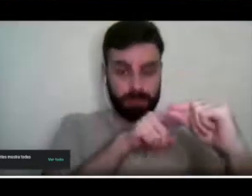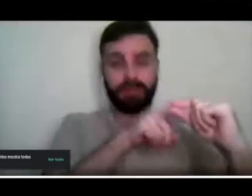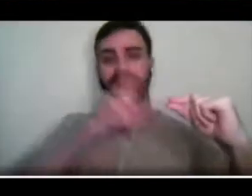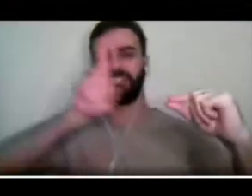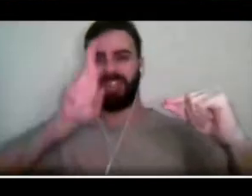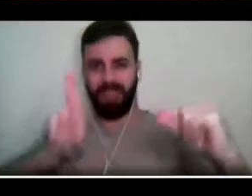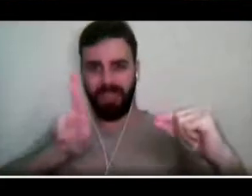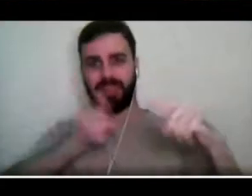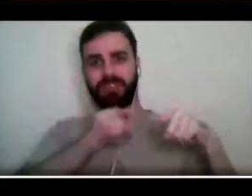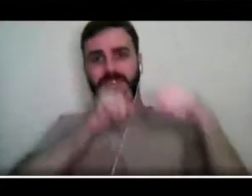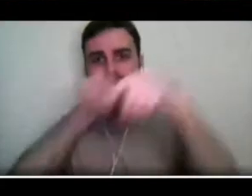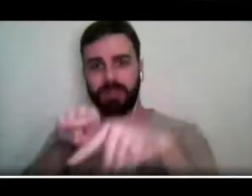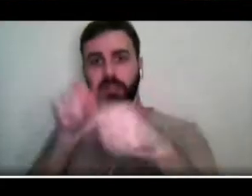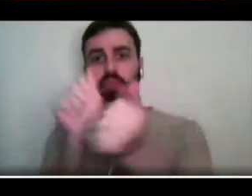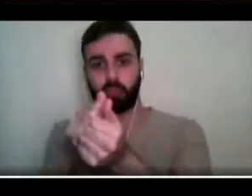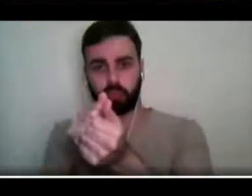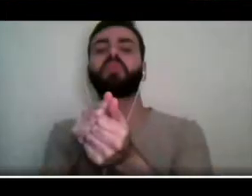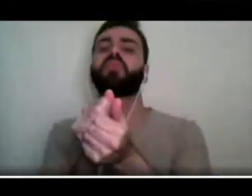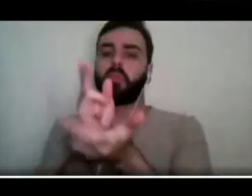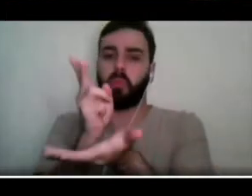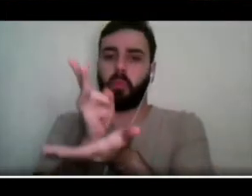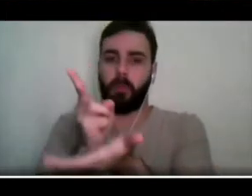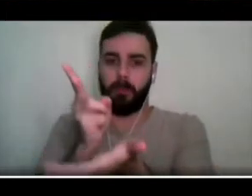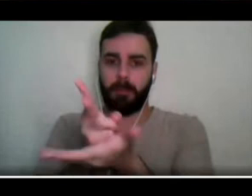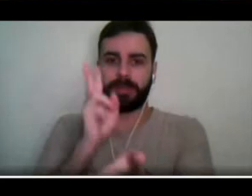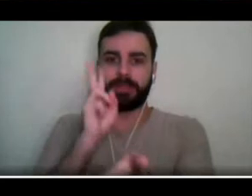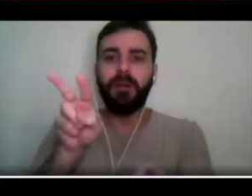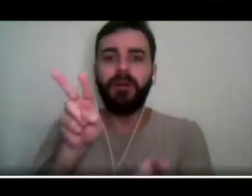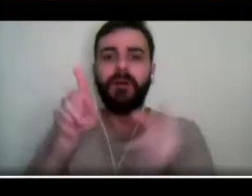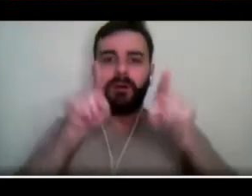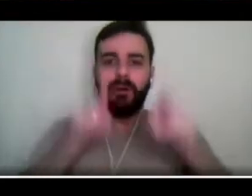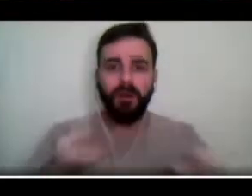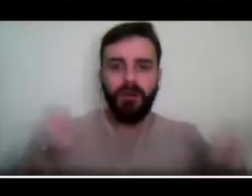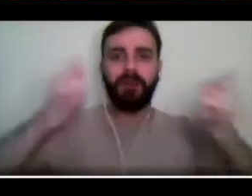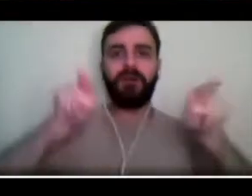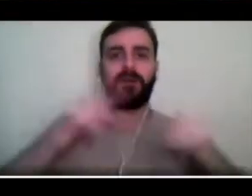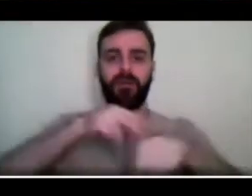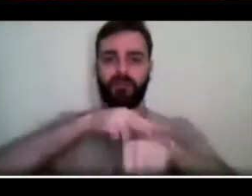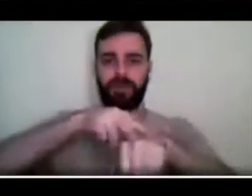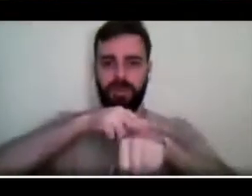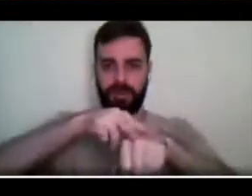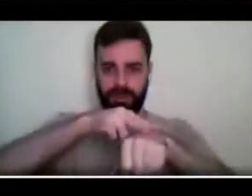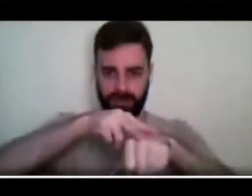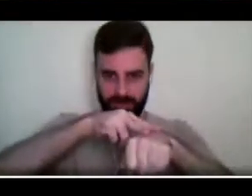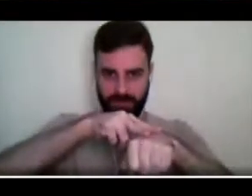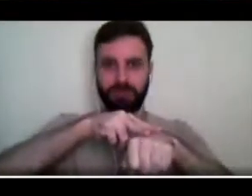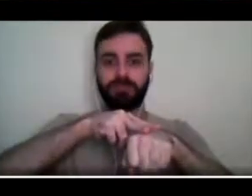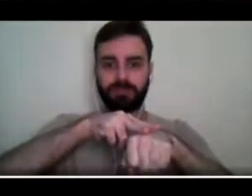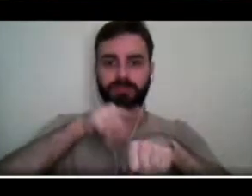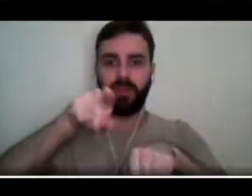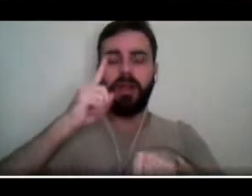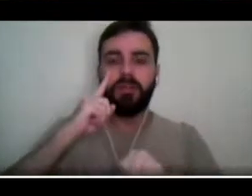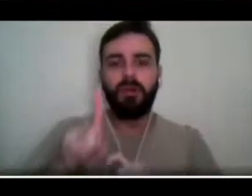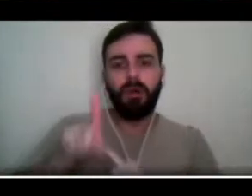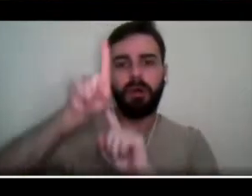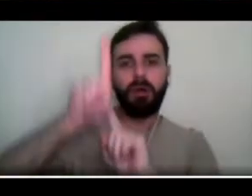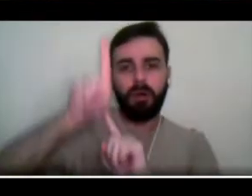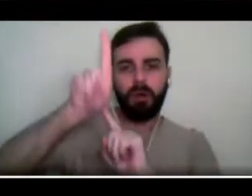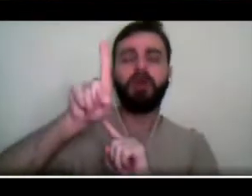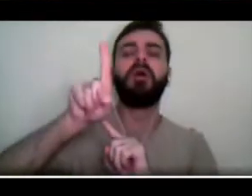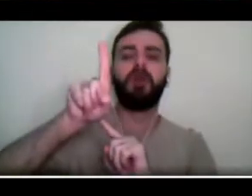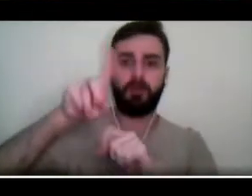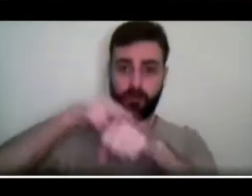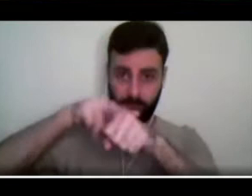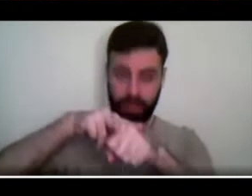o que está mostrado aqui na figura, né? Esse vetor aqui verde é o vetor